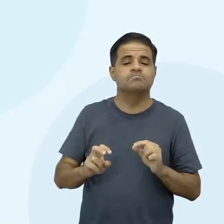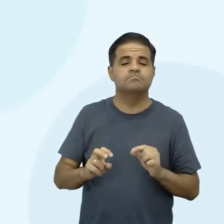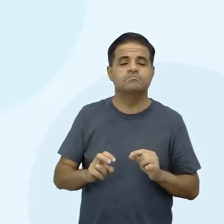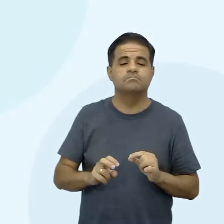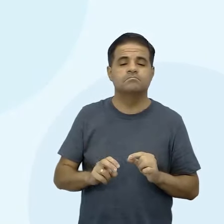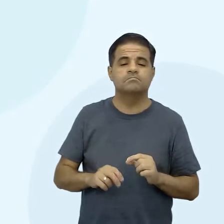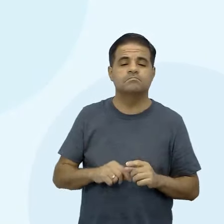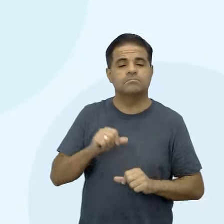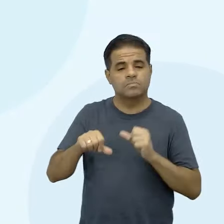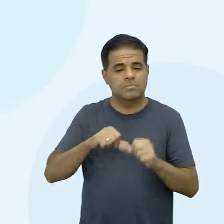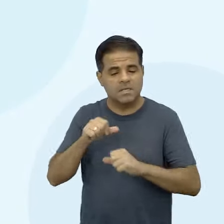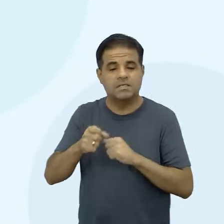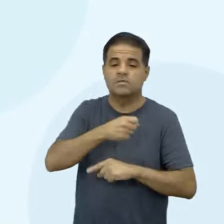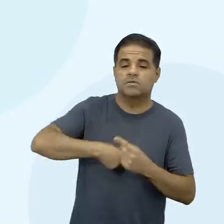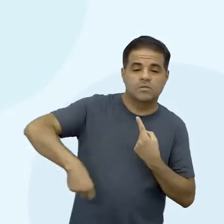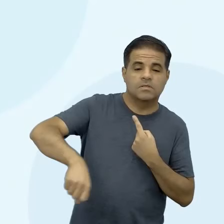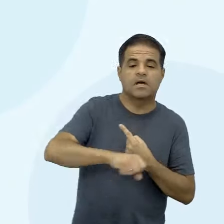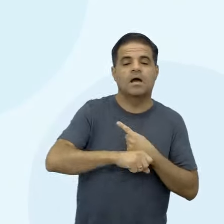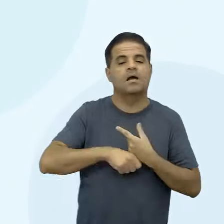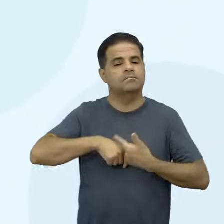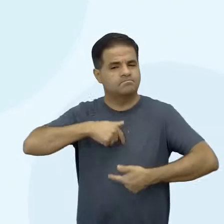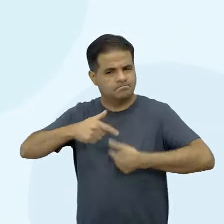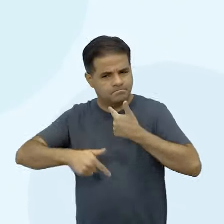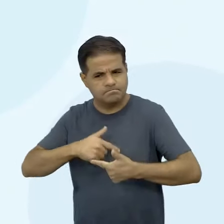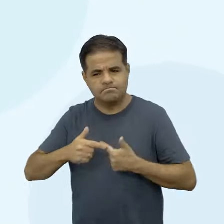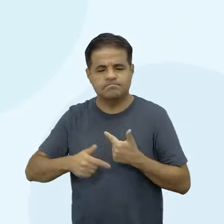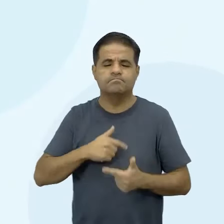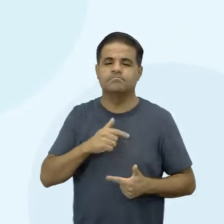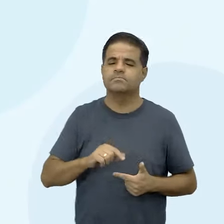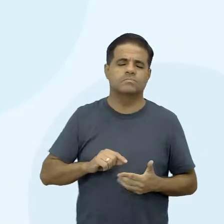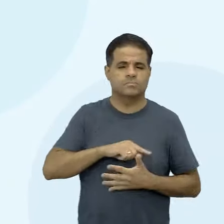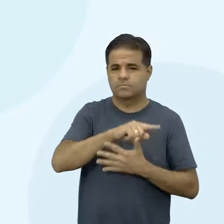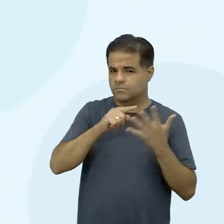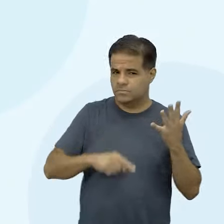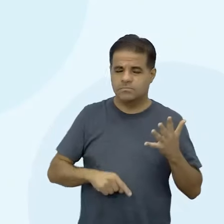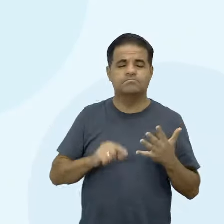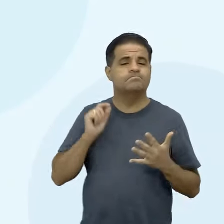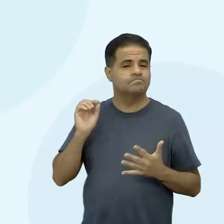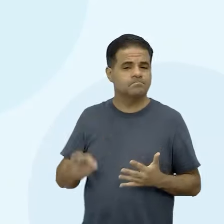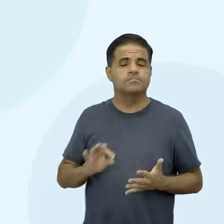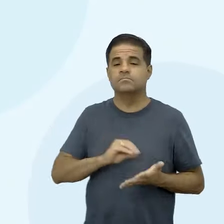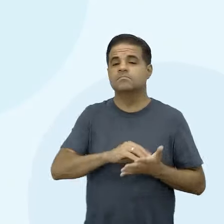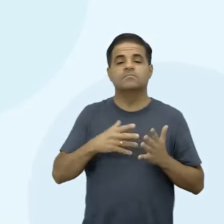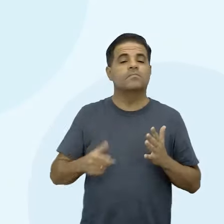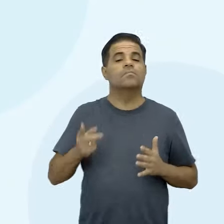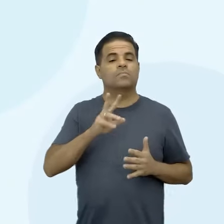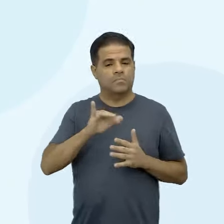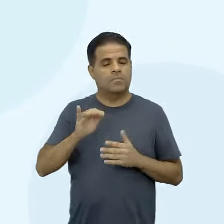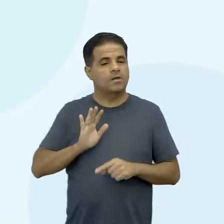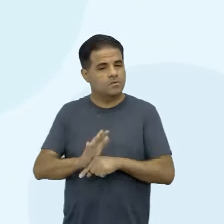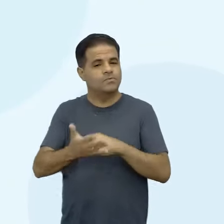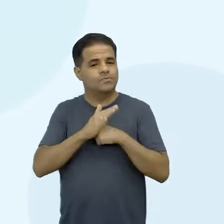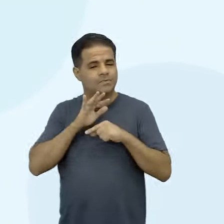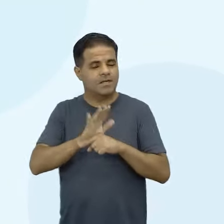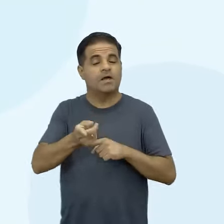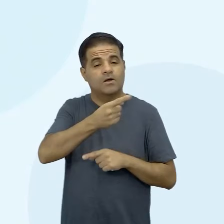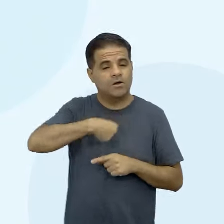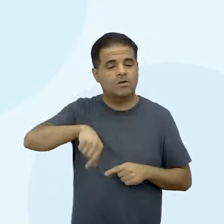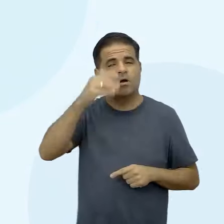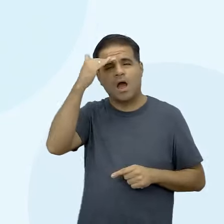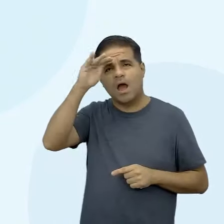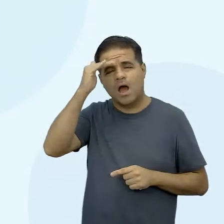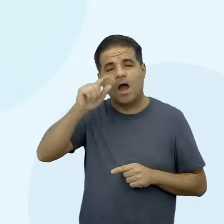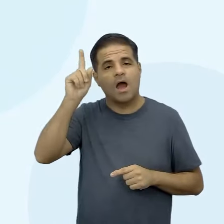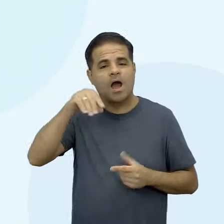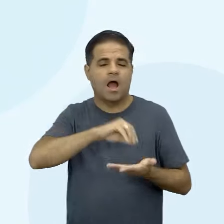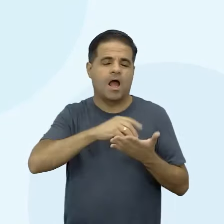mudanças sociais, demografia e trabalho. Então, todos esses 5 componentes é o que vai ajudar a gente a entender aí